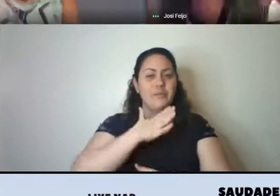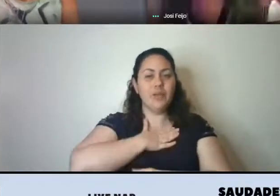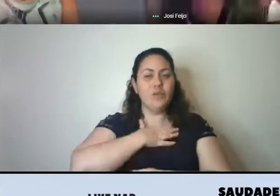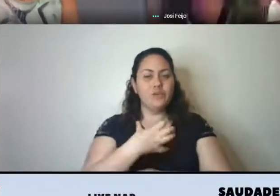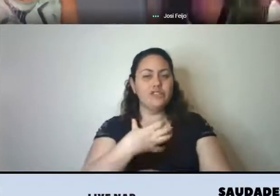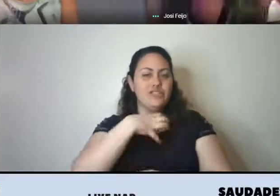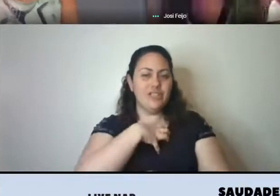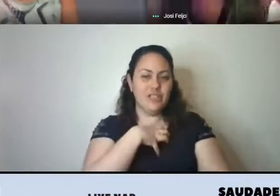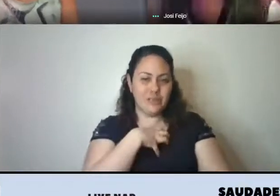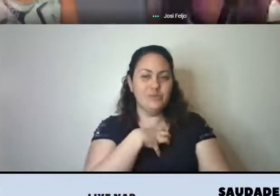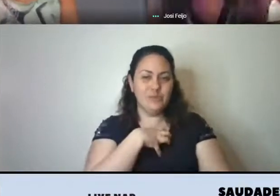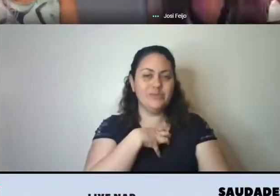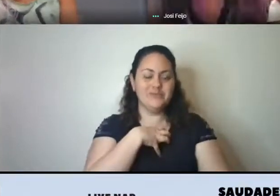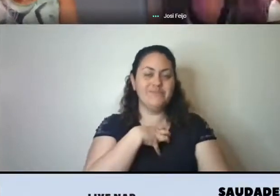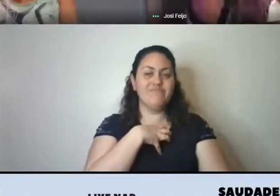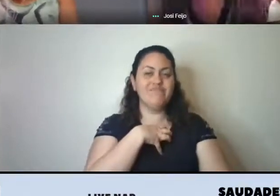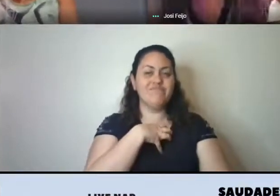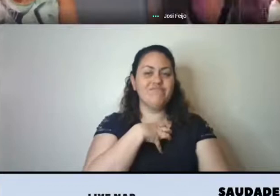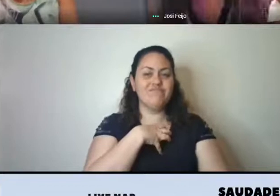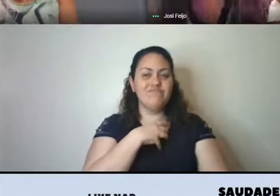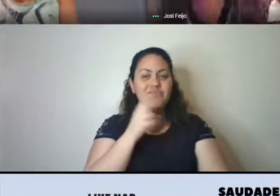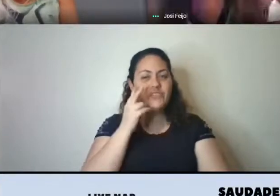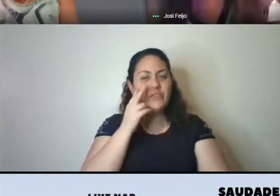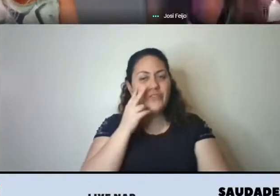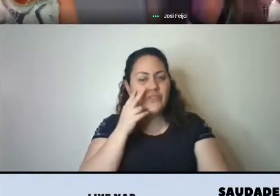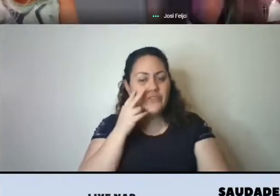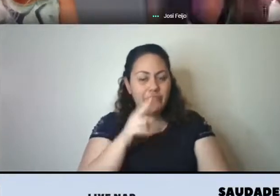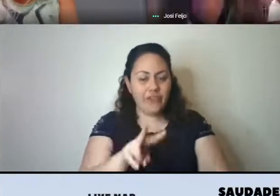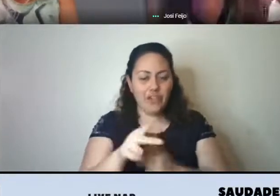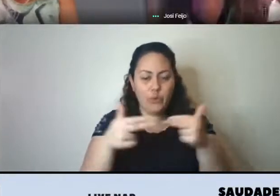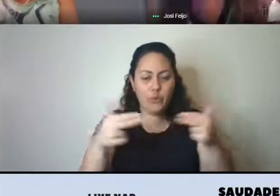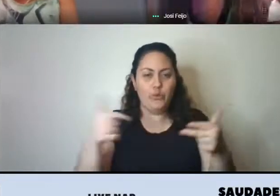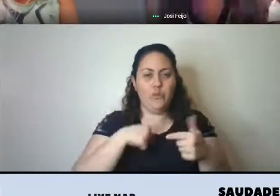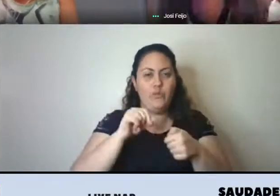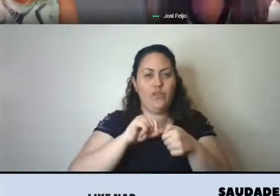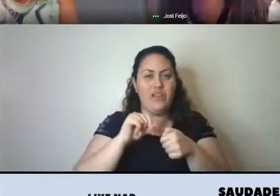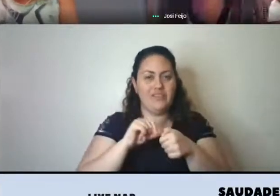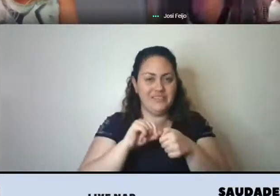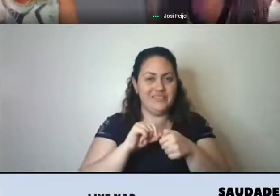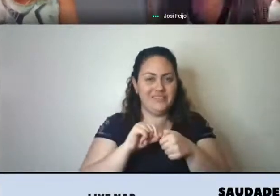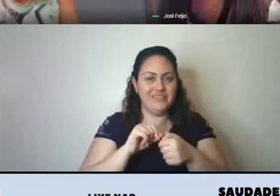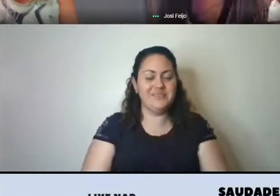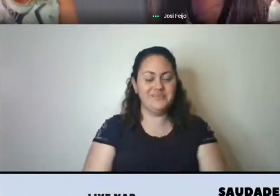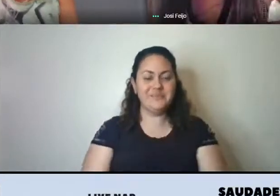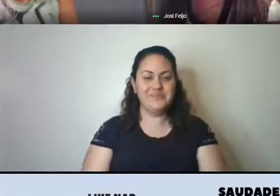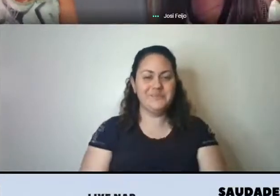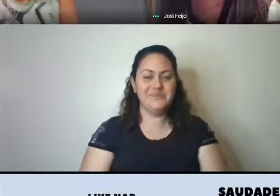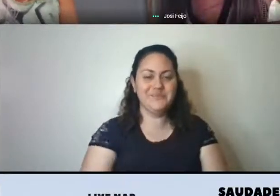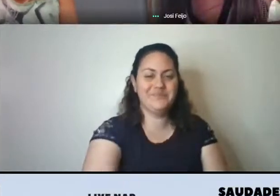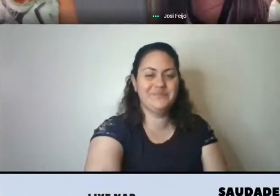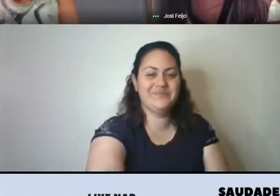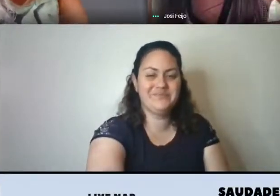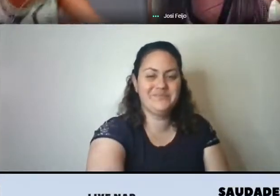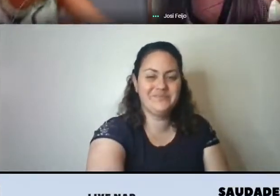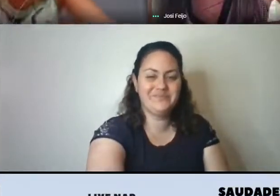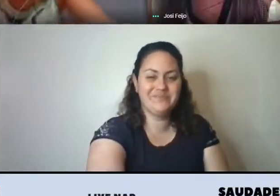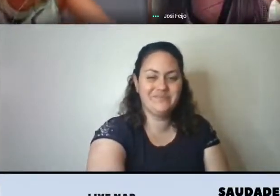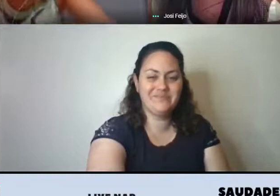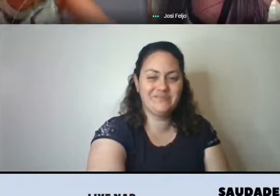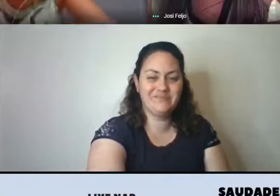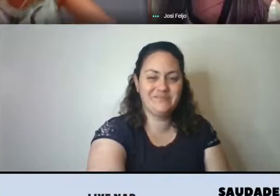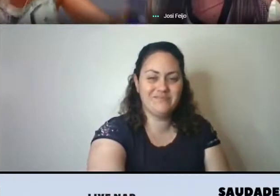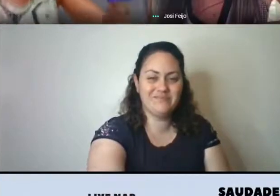condição de estar olhando para o que eu faço, né? Não sei o que tu acha, Josi.